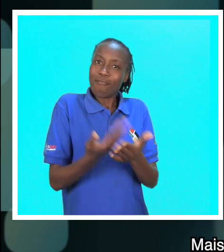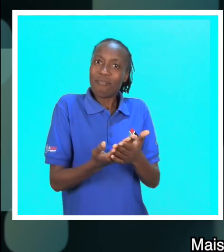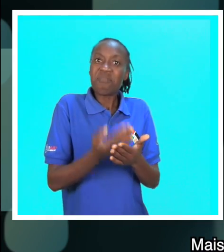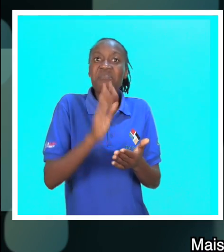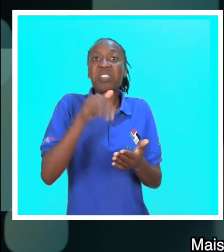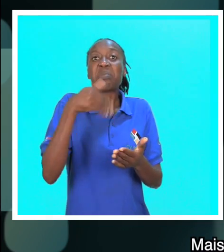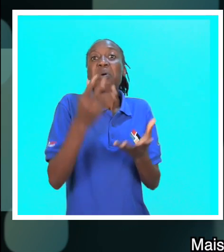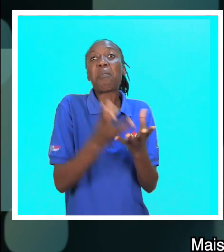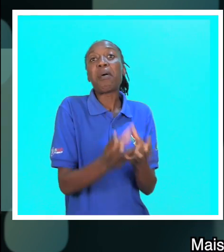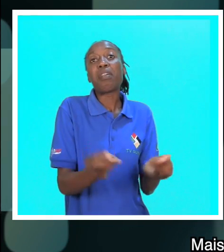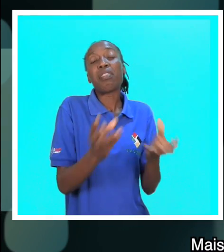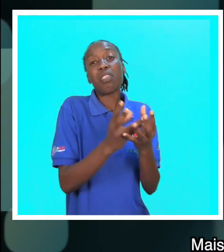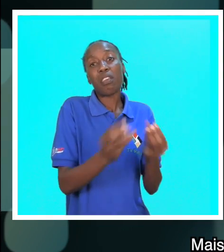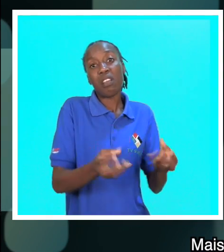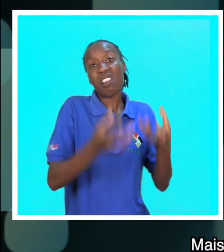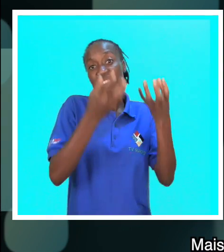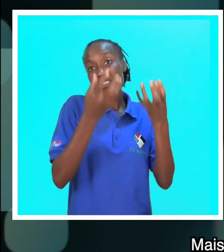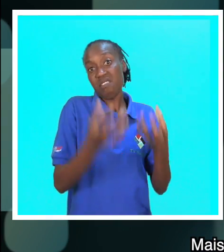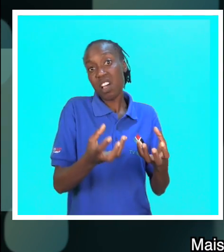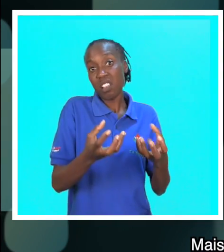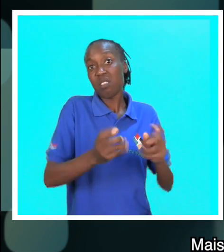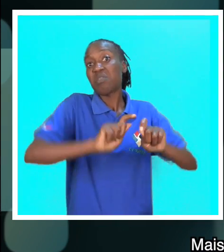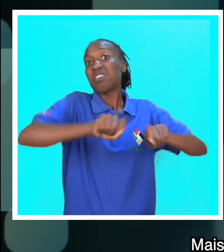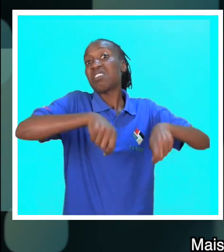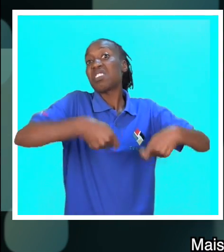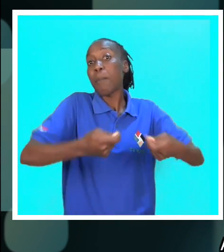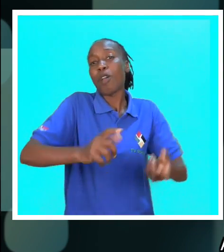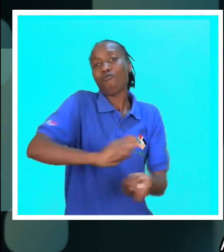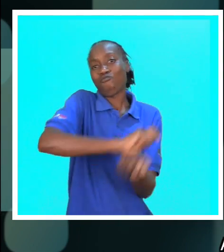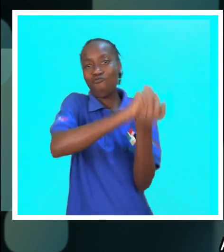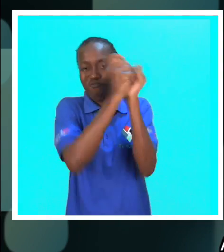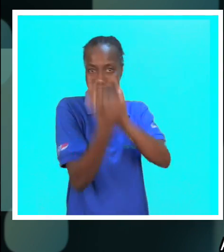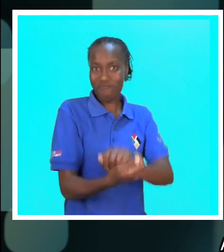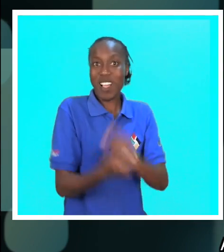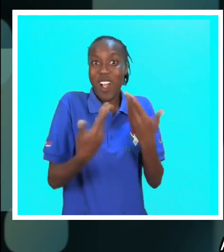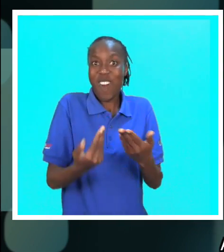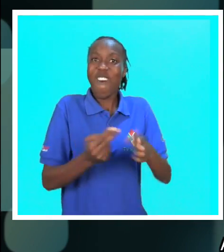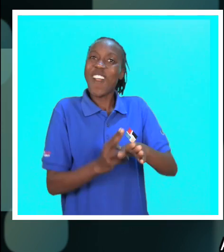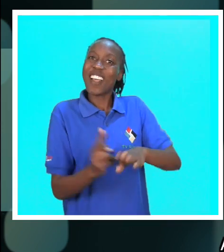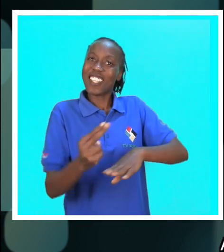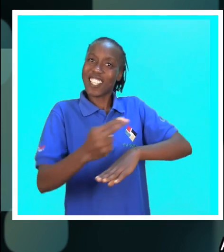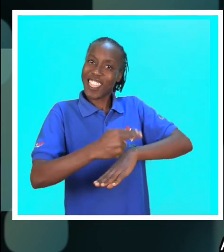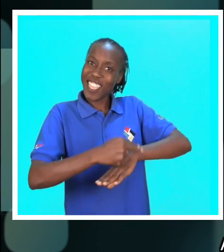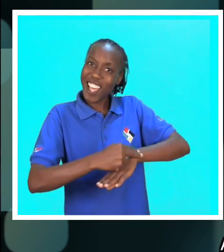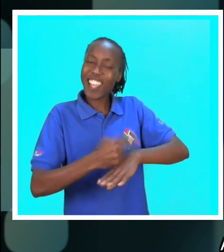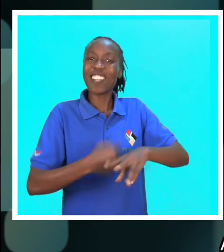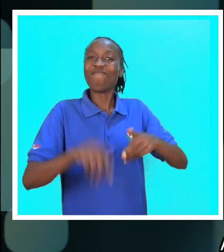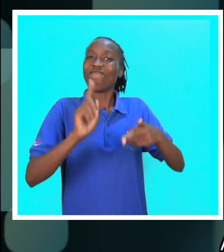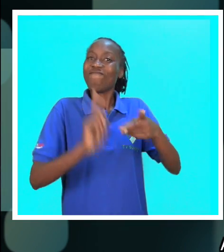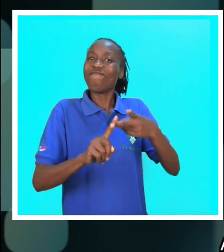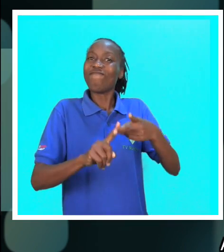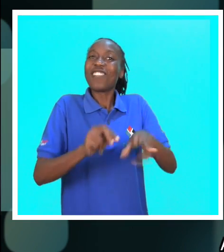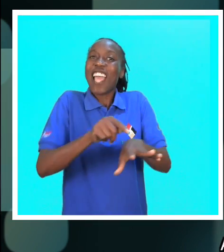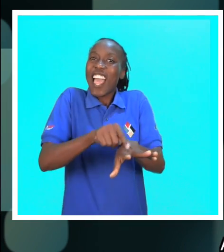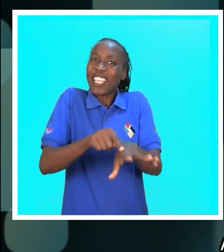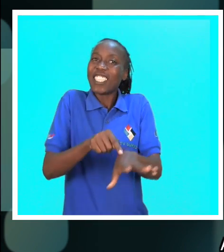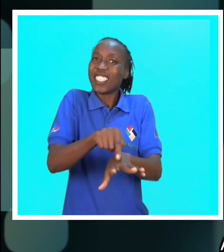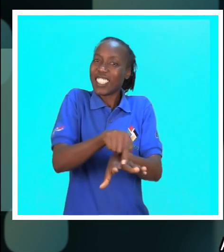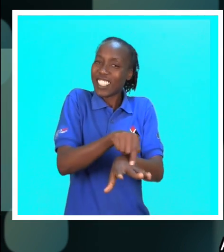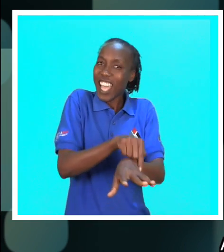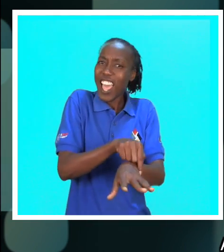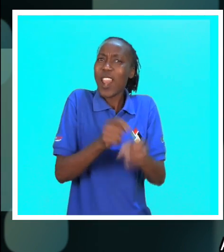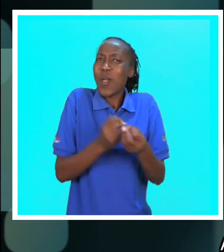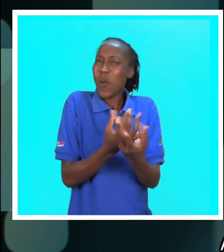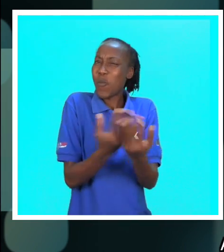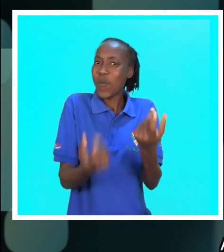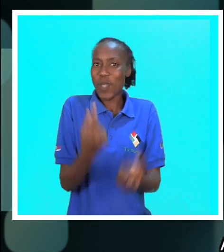Depois depois não houve condições de coisa de material para sapato. Agora estou a fabricar sandalinhas. Estou a fabricar